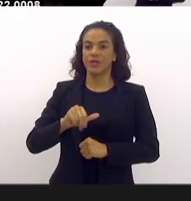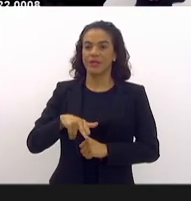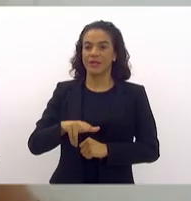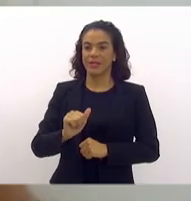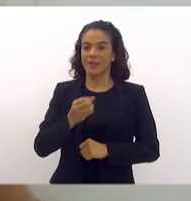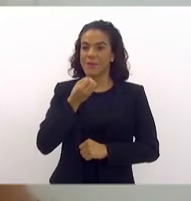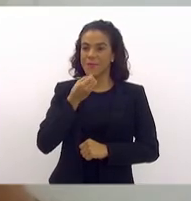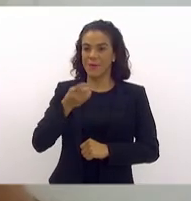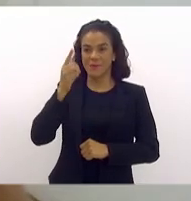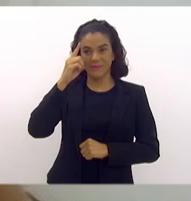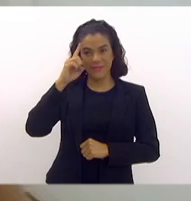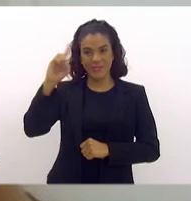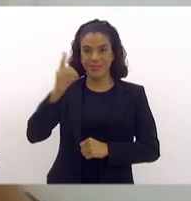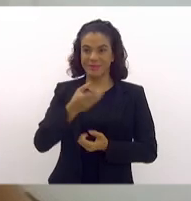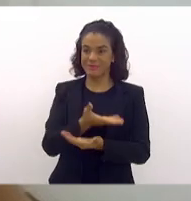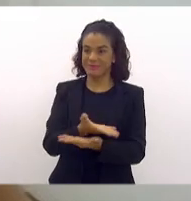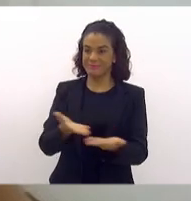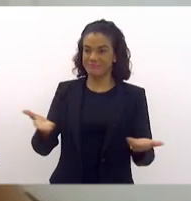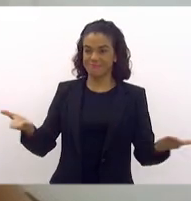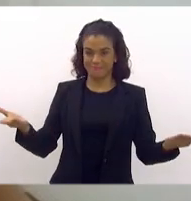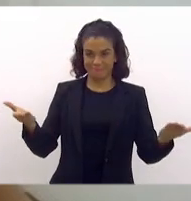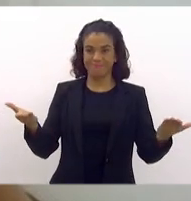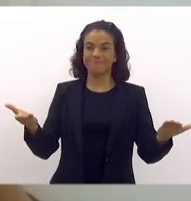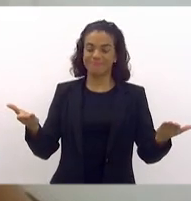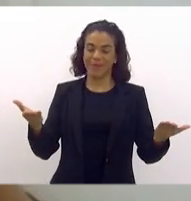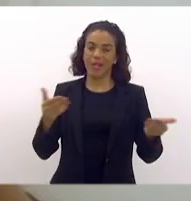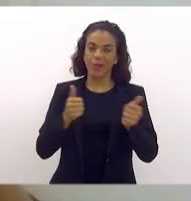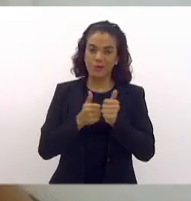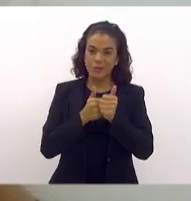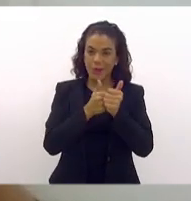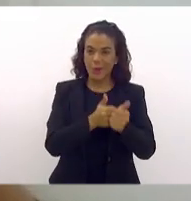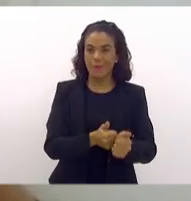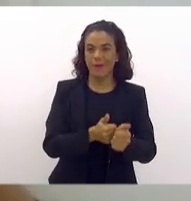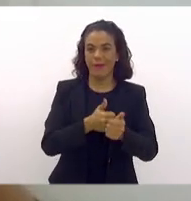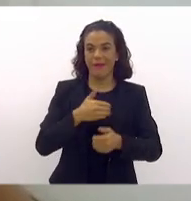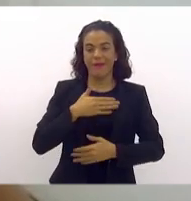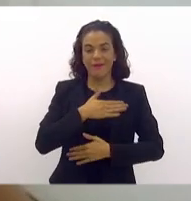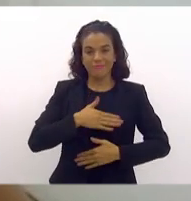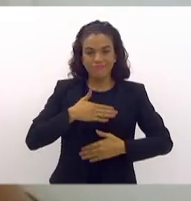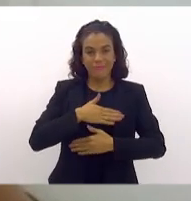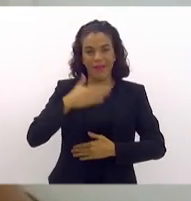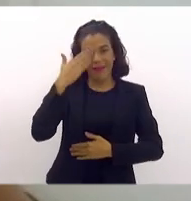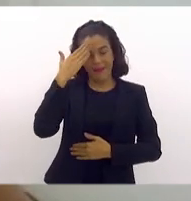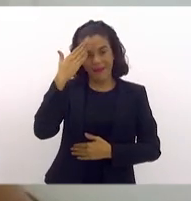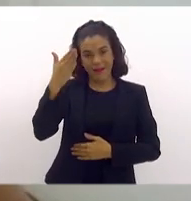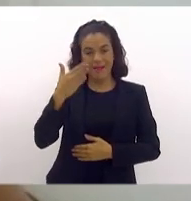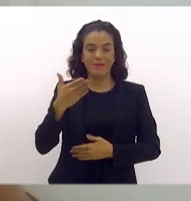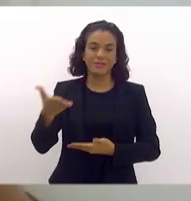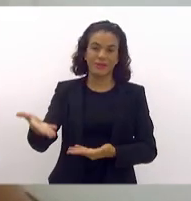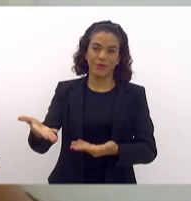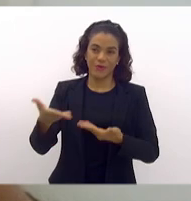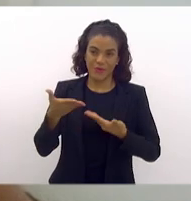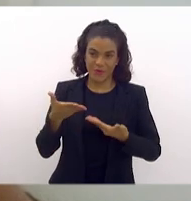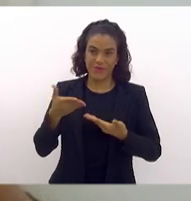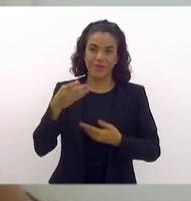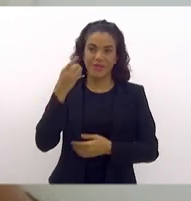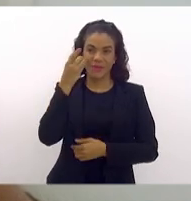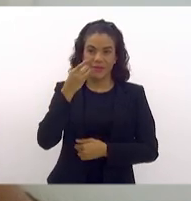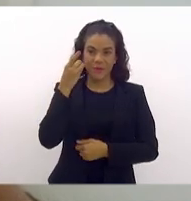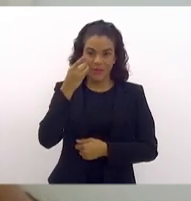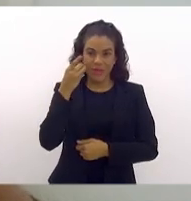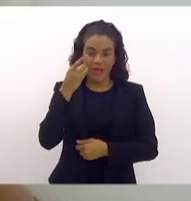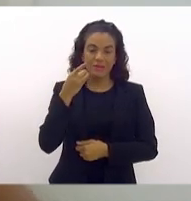Bom dia a todas as pessoas que nos acompanham. Quero agradecer ao convite das senhoras